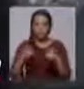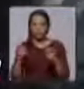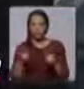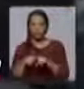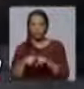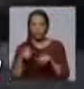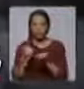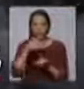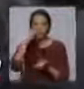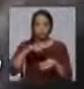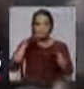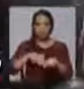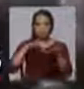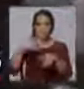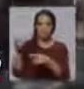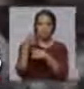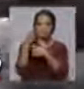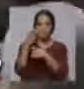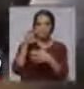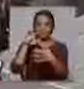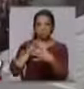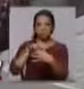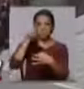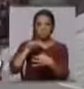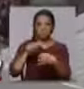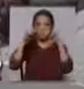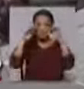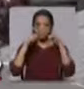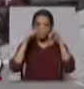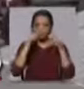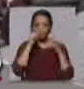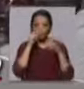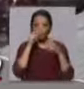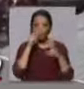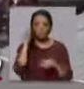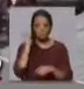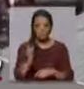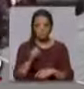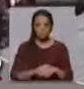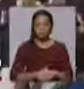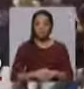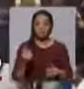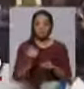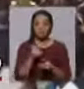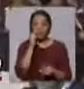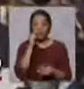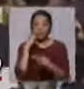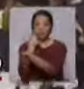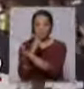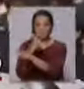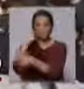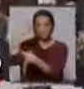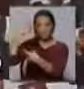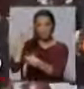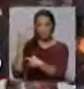os manifestantes empunhavam bandeiras da jordânia fotografias do piloto assassinado muito ajudando foi queimado vivo por